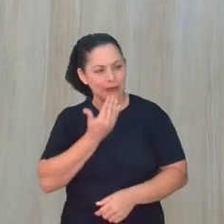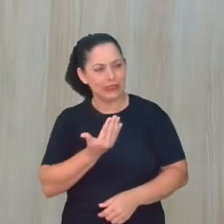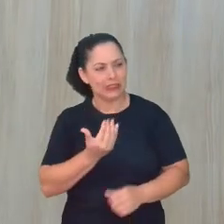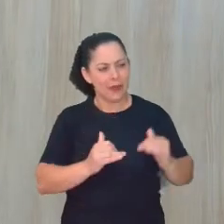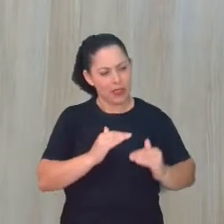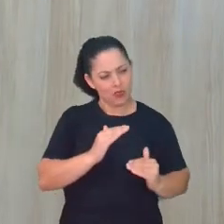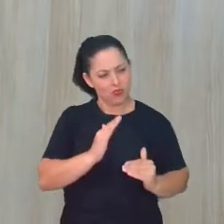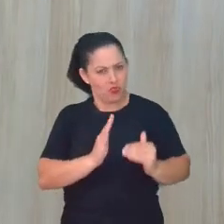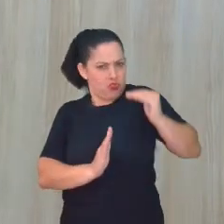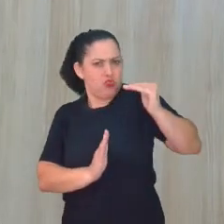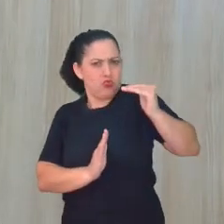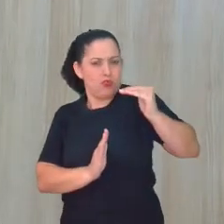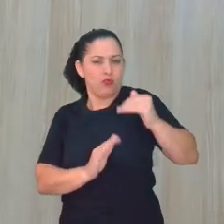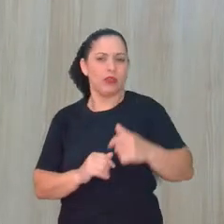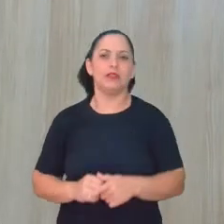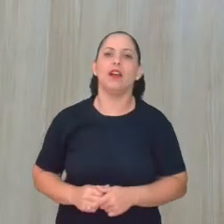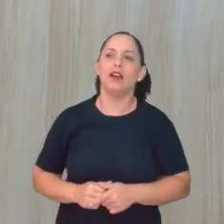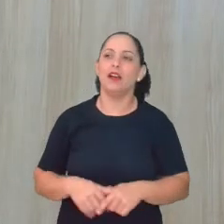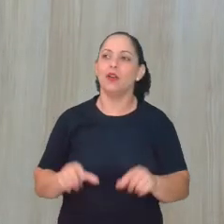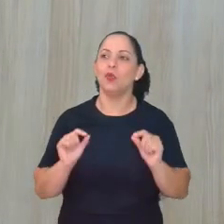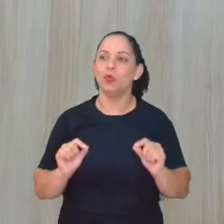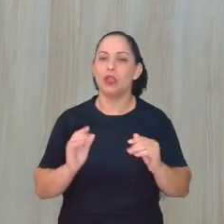ele completou,